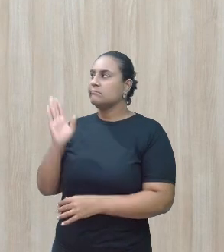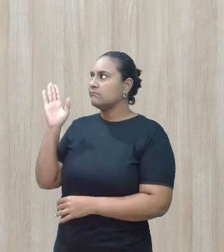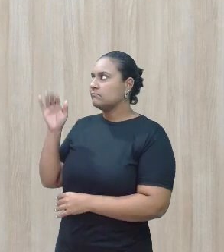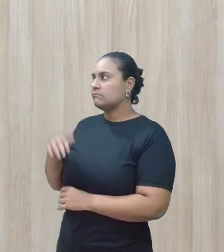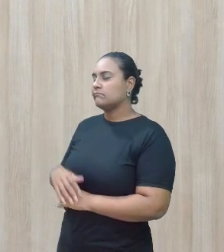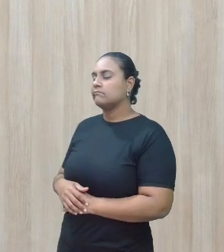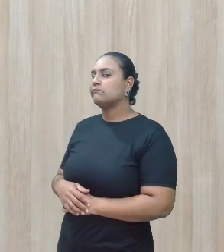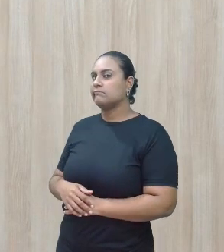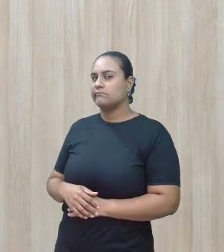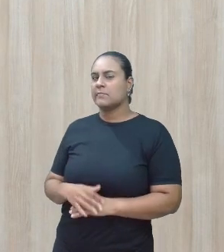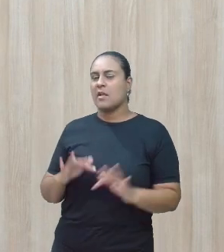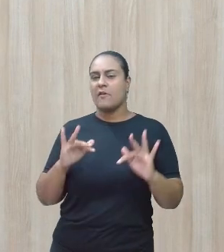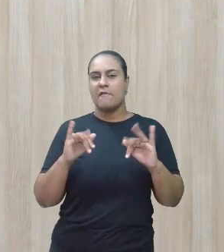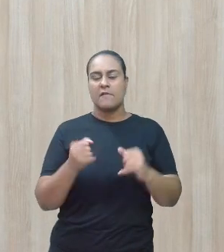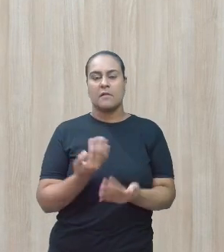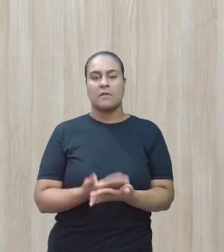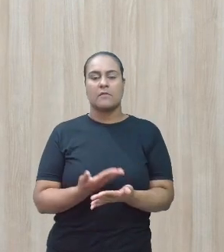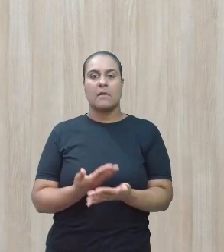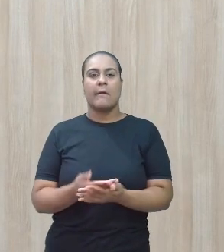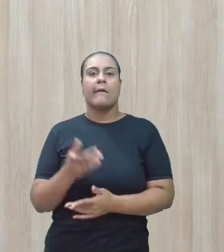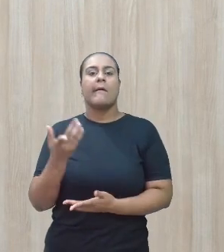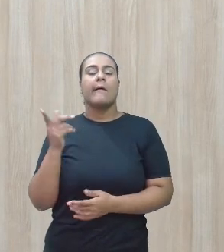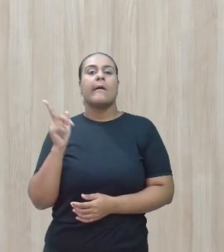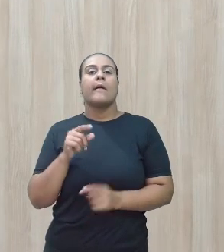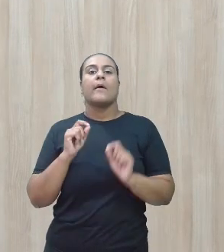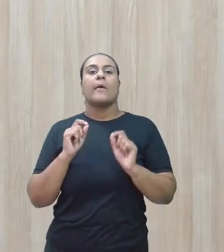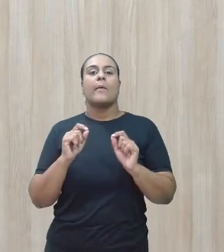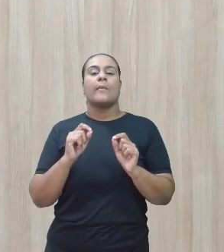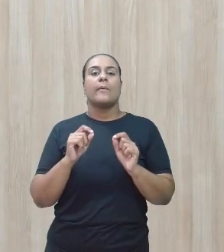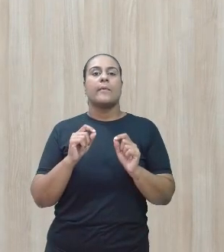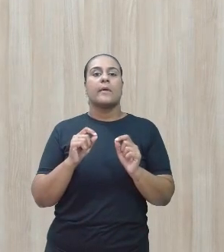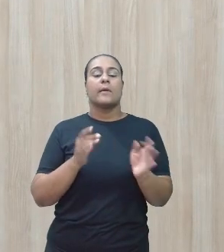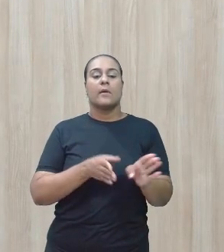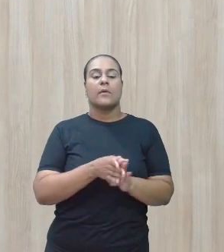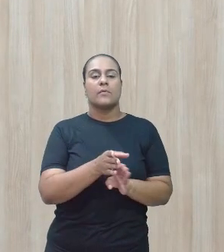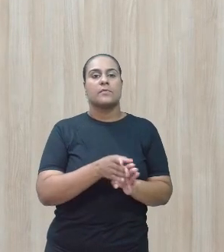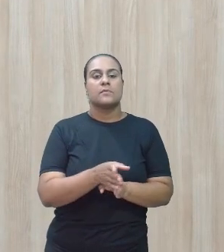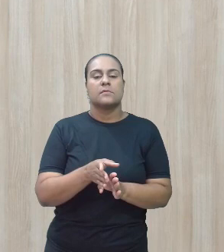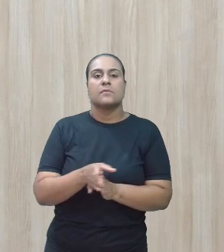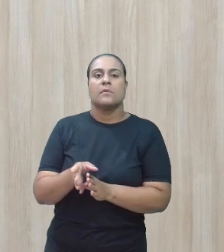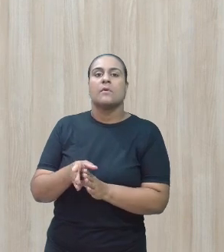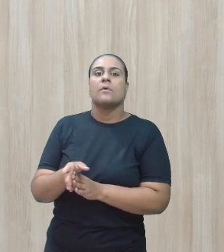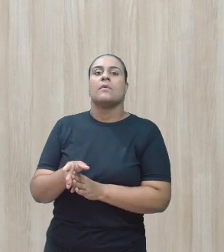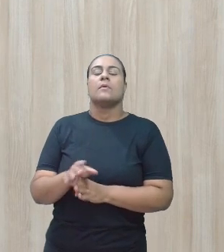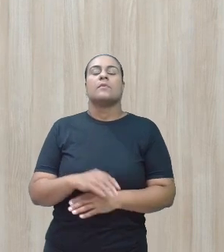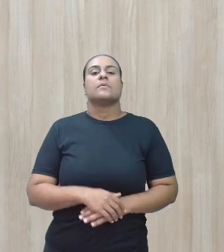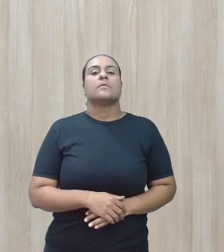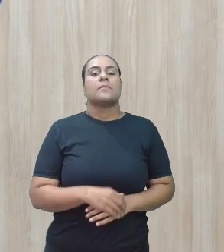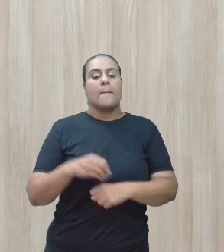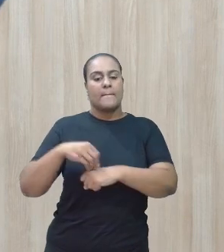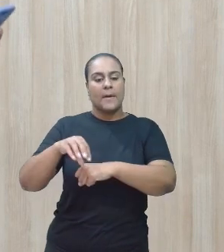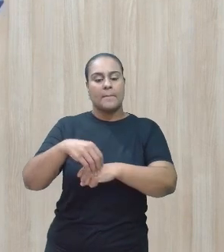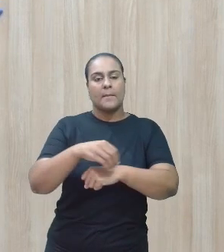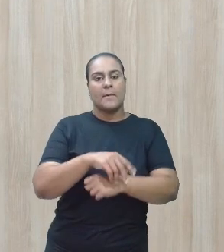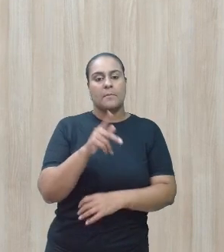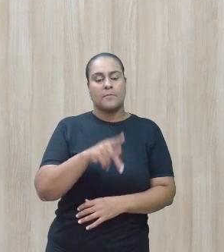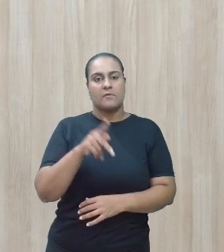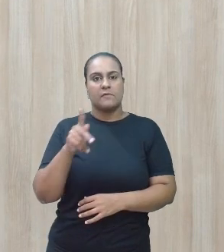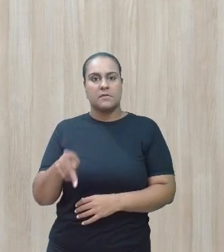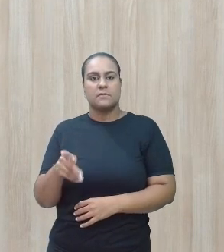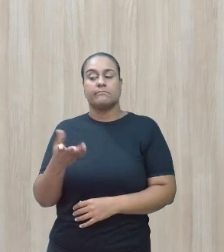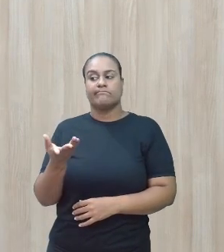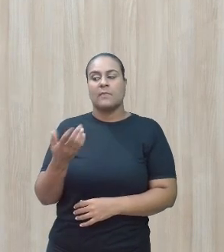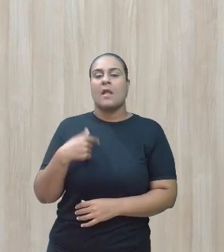parte finalzinha aí da aula é justamente a sugestão que eu dou para o colega professor, colega professora, é pegar essas sequências que